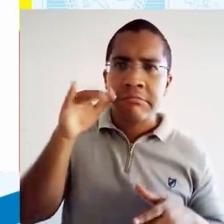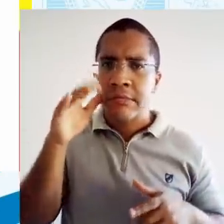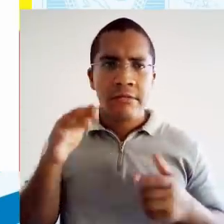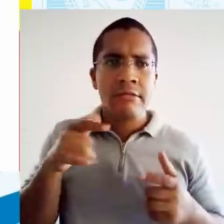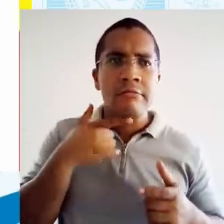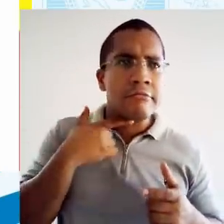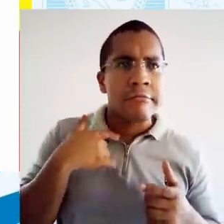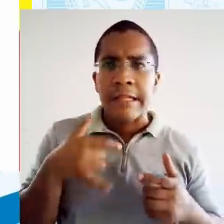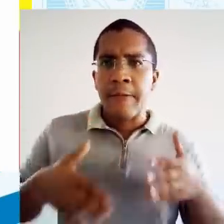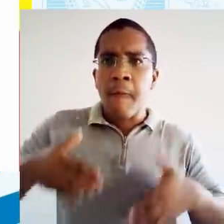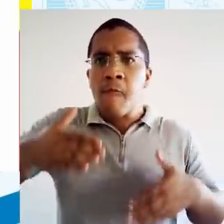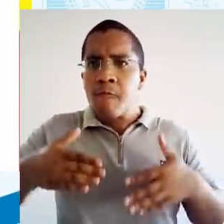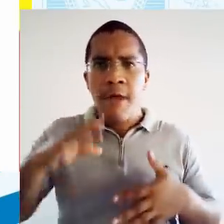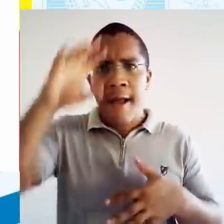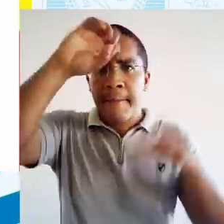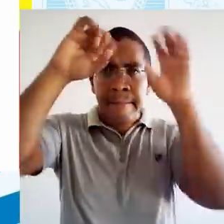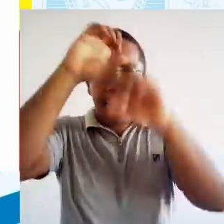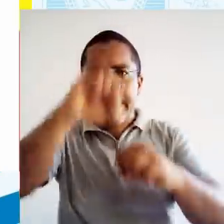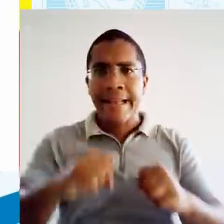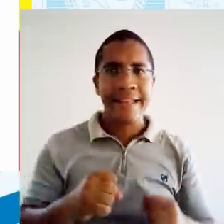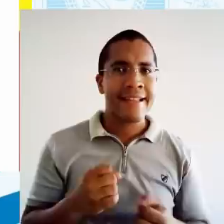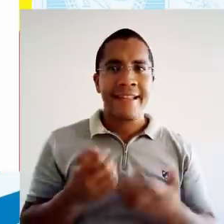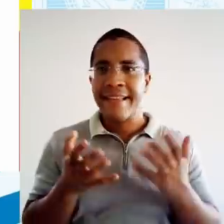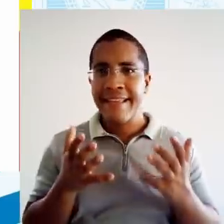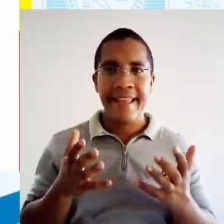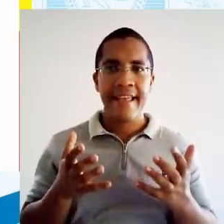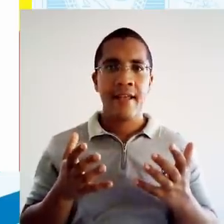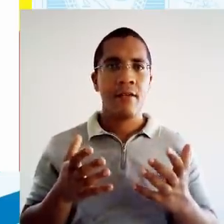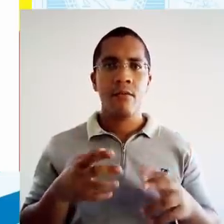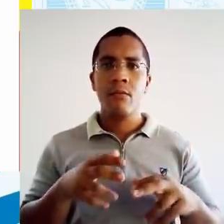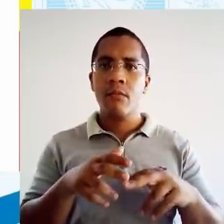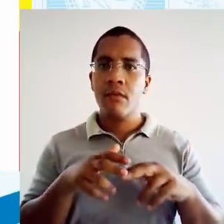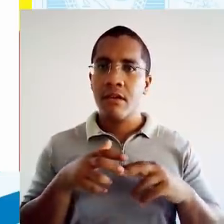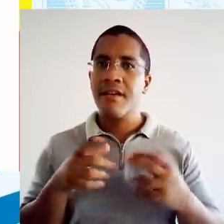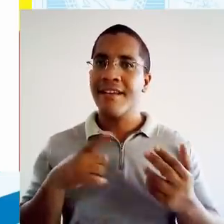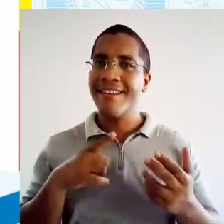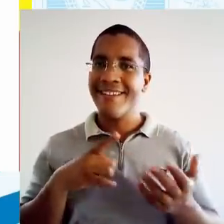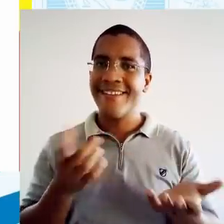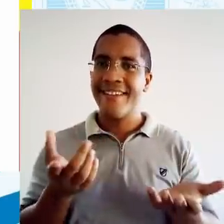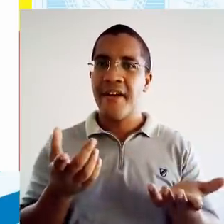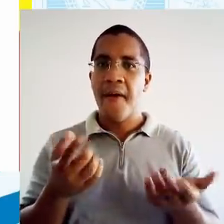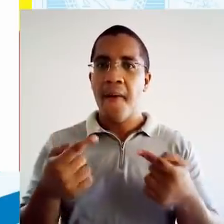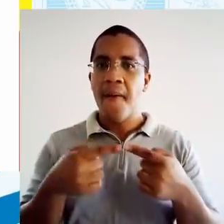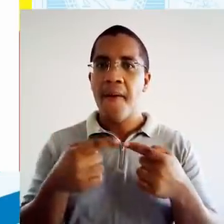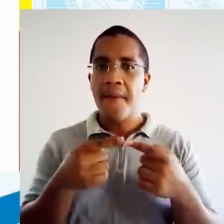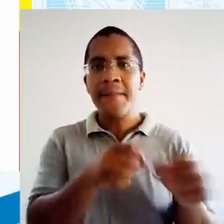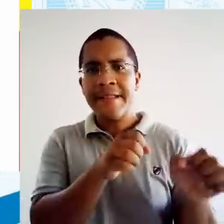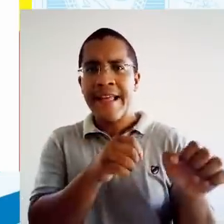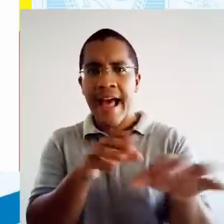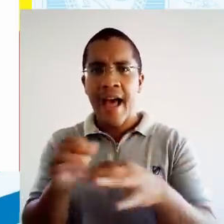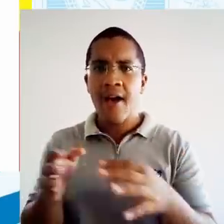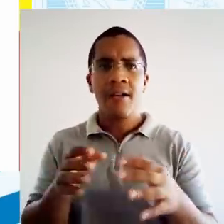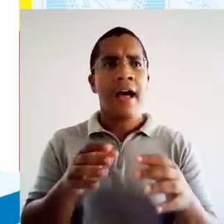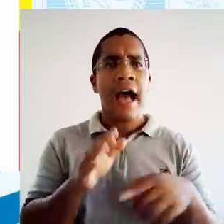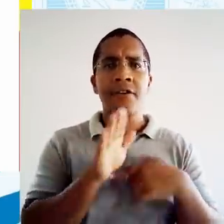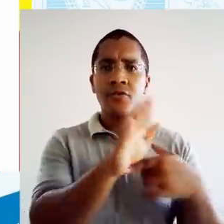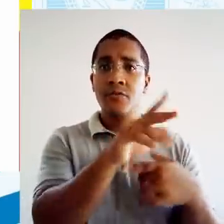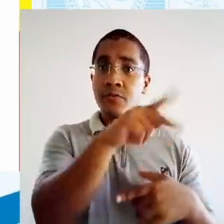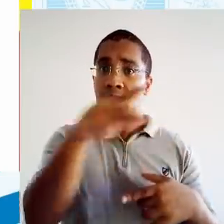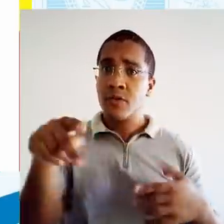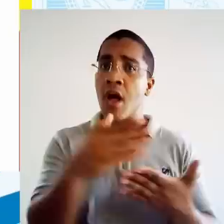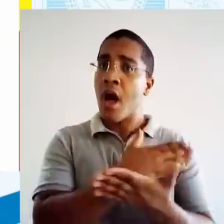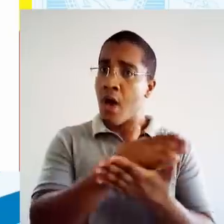bastante curiosidade na robótica, por ser usada como ferramenta didática para auxiliar professores em